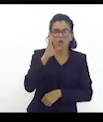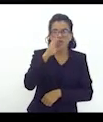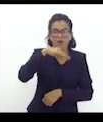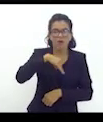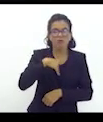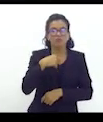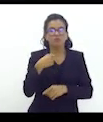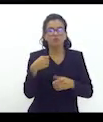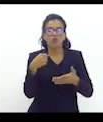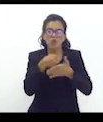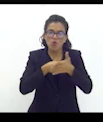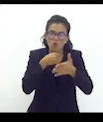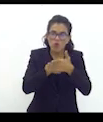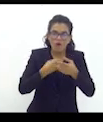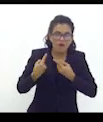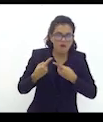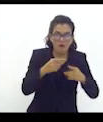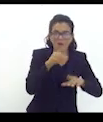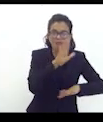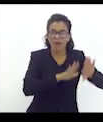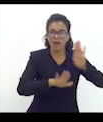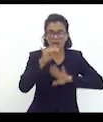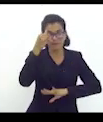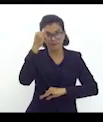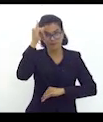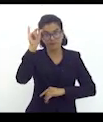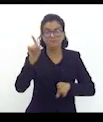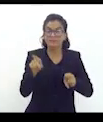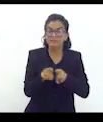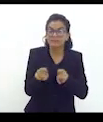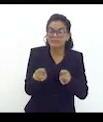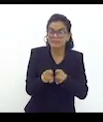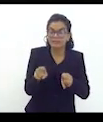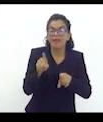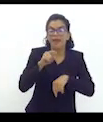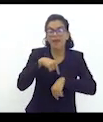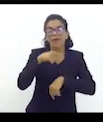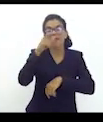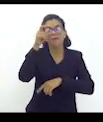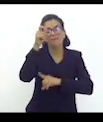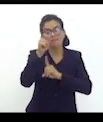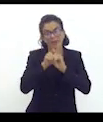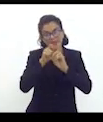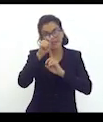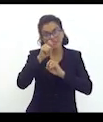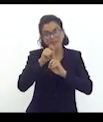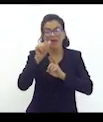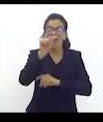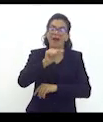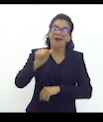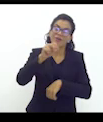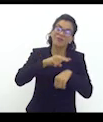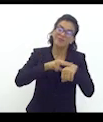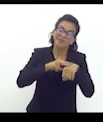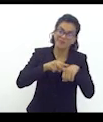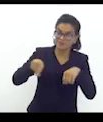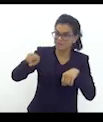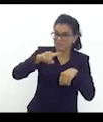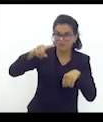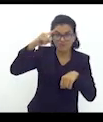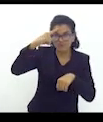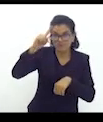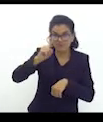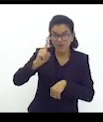no combate acirrado, na prevenção. Mas também é o mês Agosto Verde, para quem não